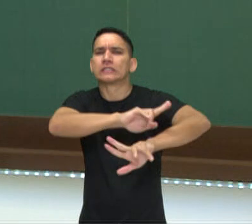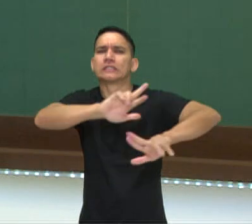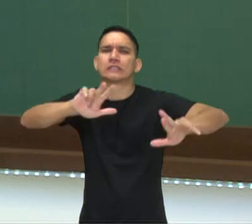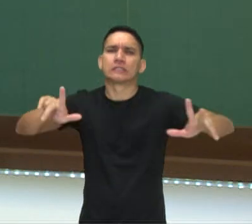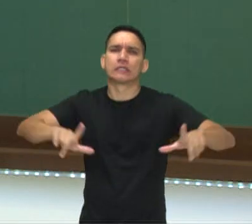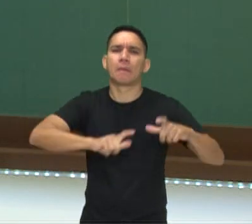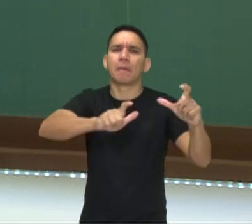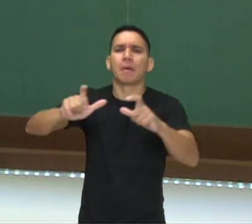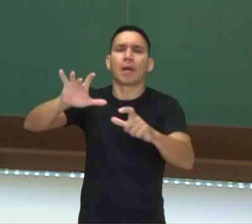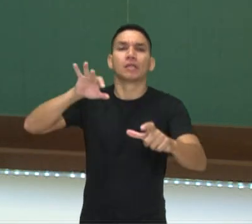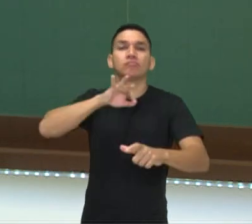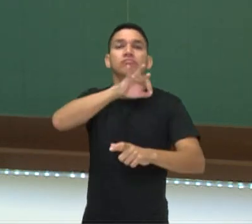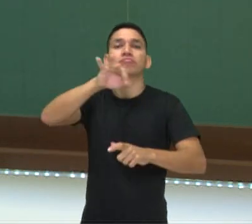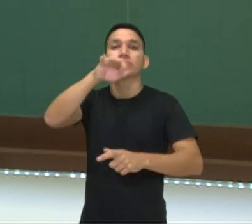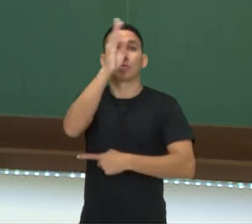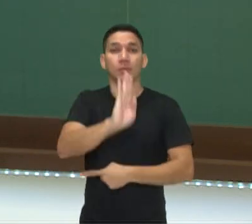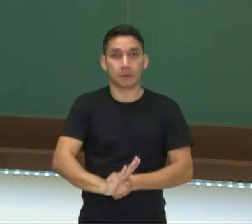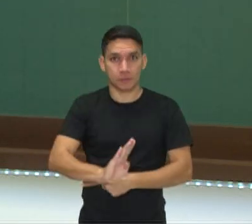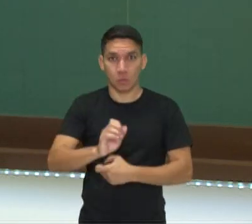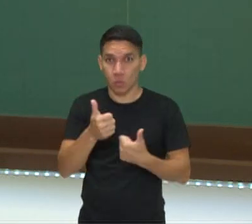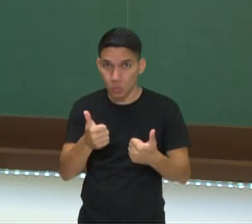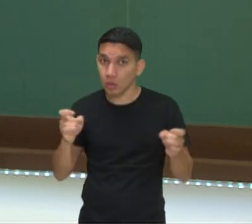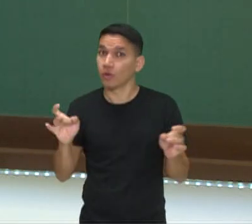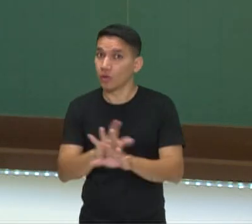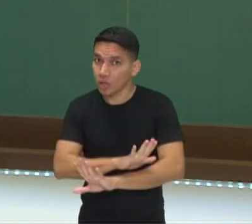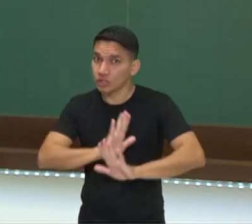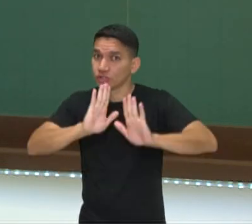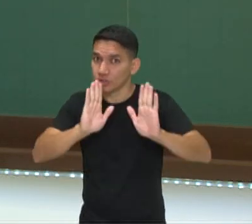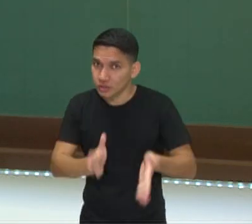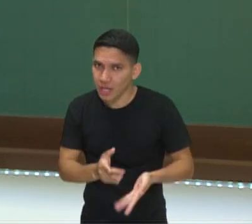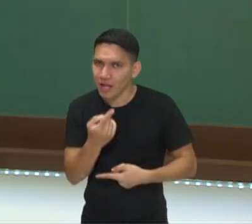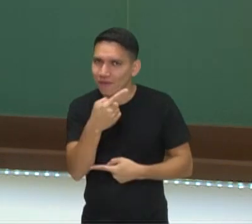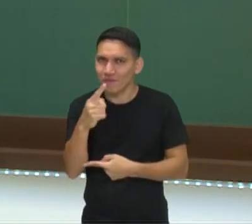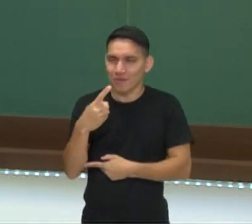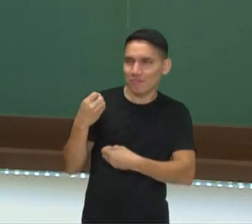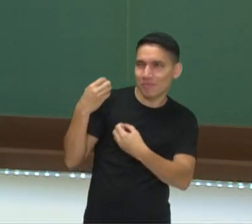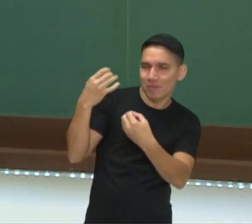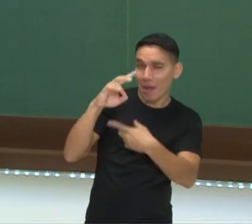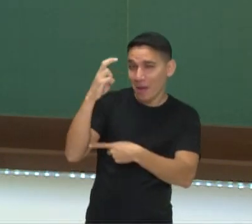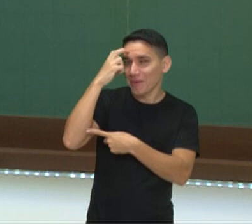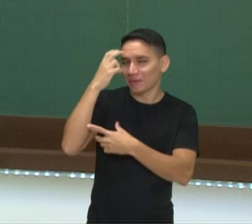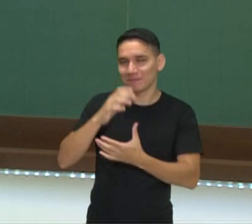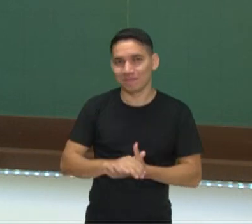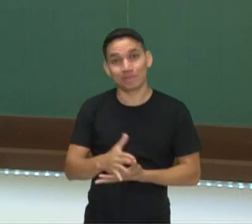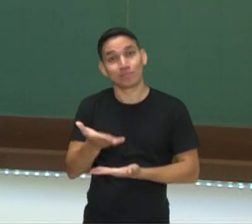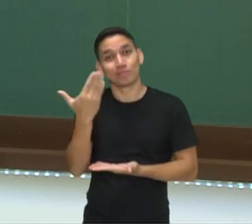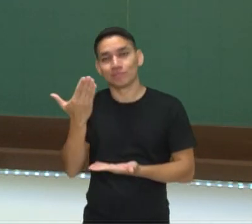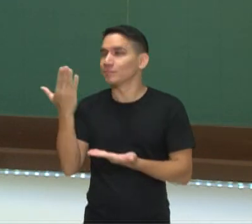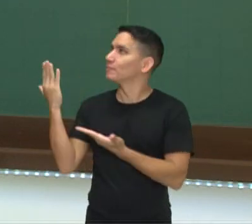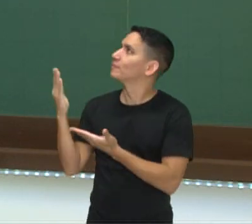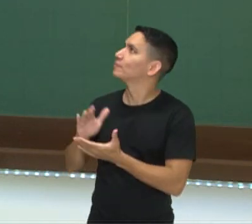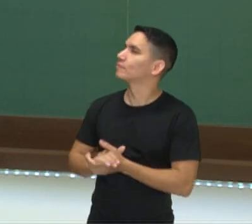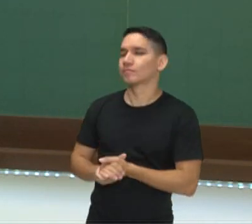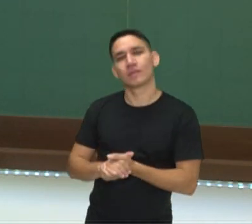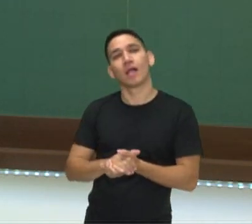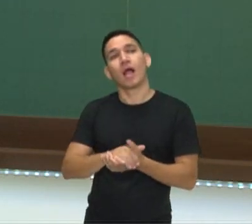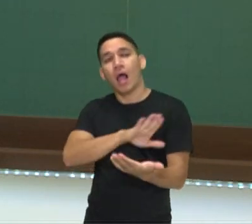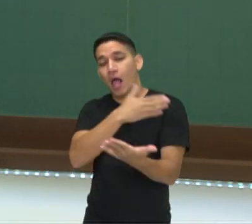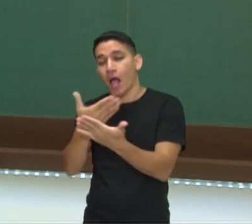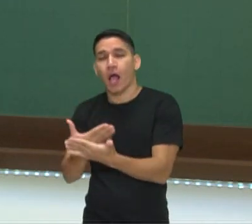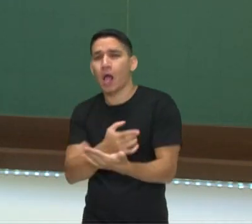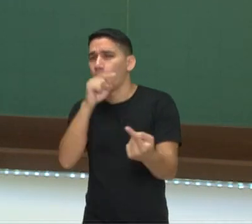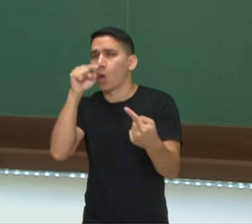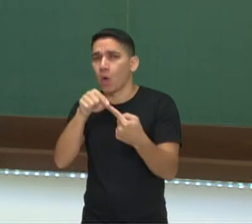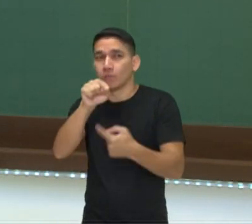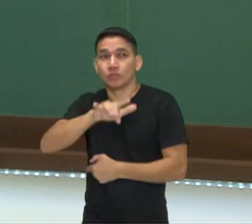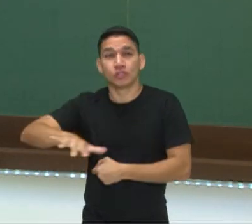no Brasil. Estão prontos, aventureiros da cultura? Bem, nesta aula, como eu disse, o